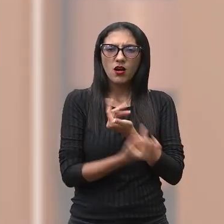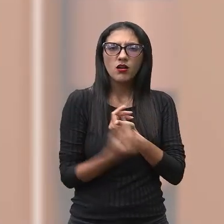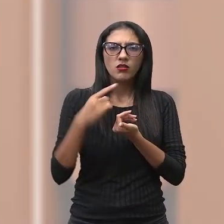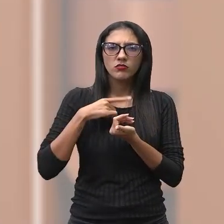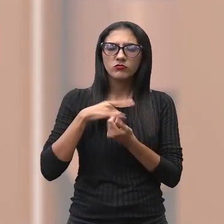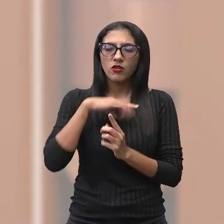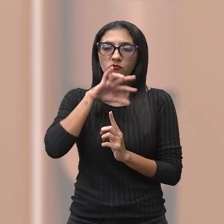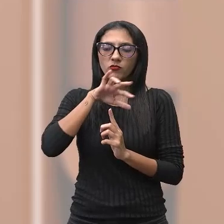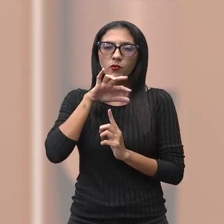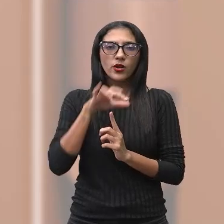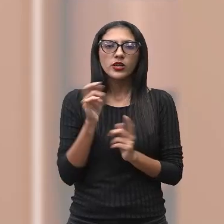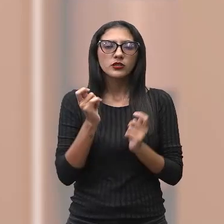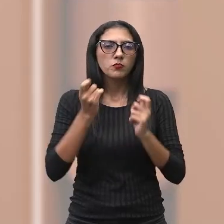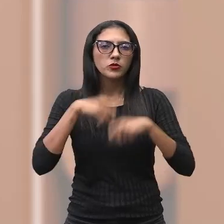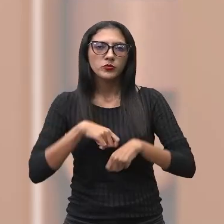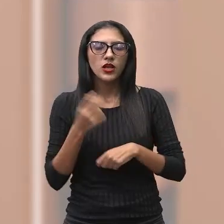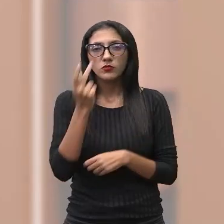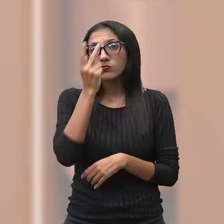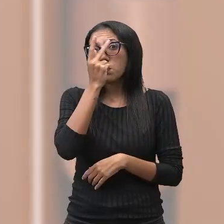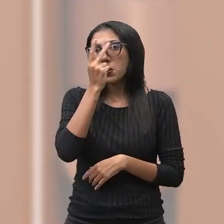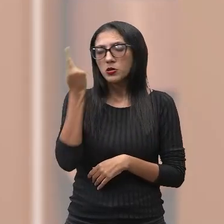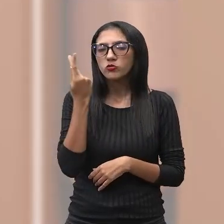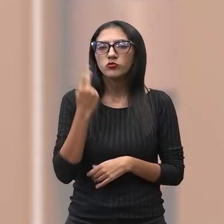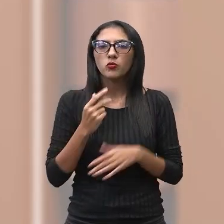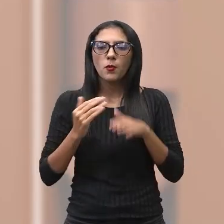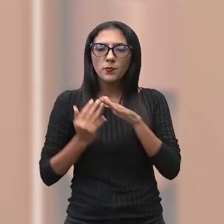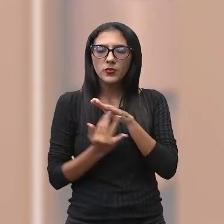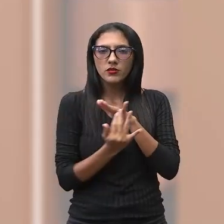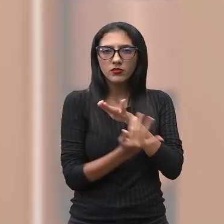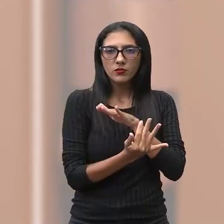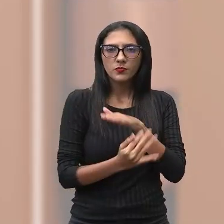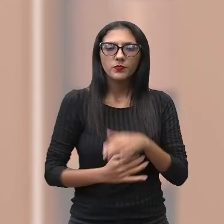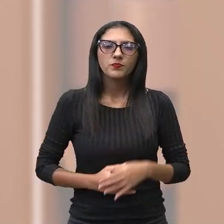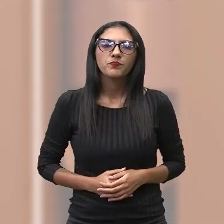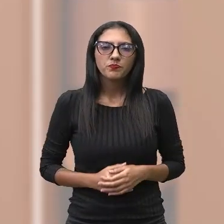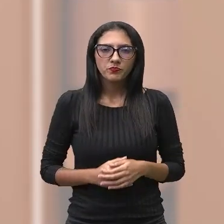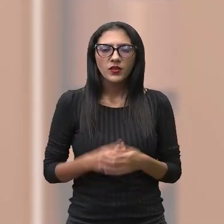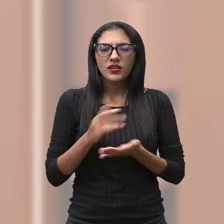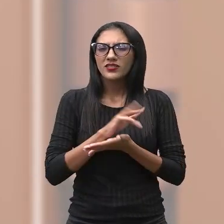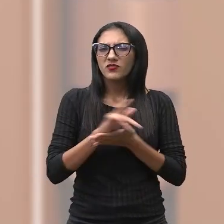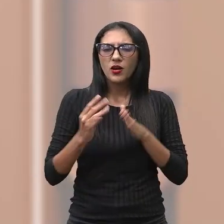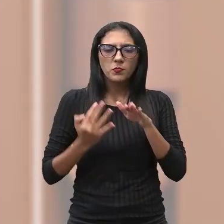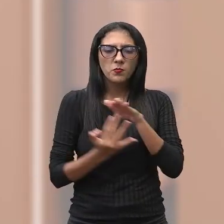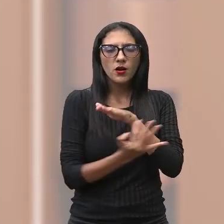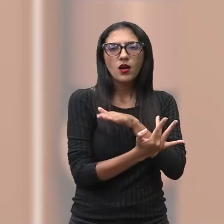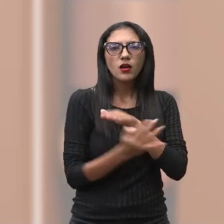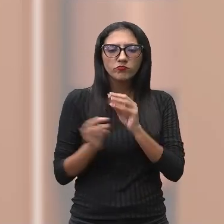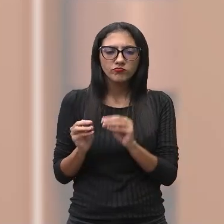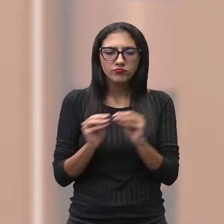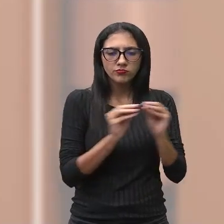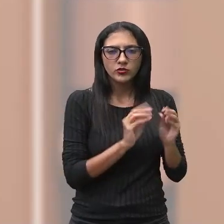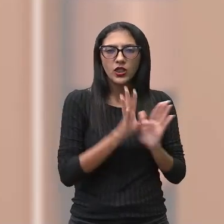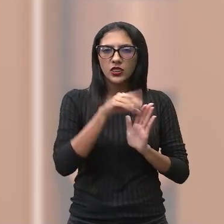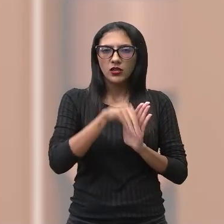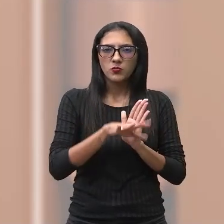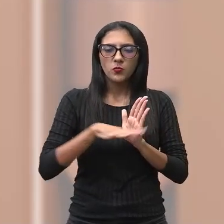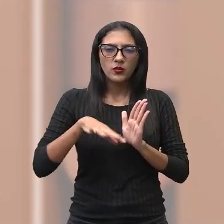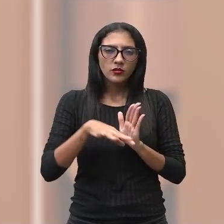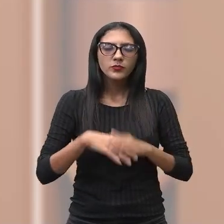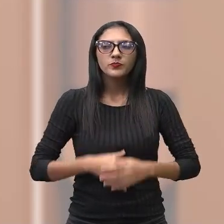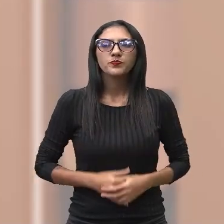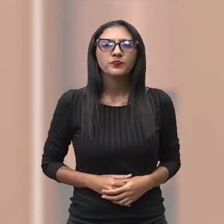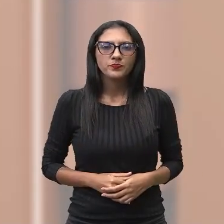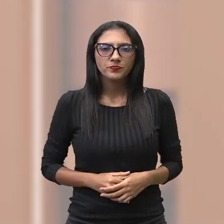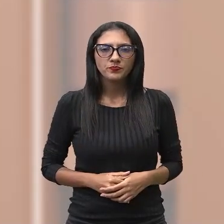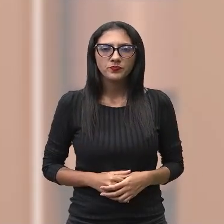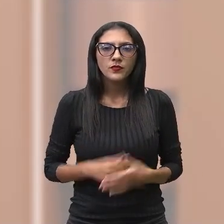na migração, ou nas migrações, ou imigração, nesses movimentos, né, nesse deslocamento pelo espaço. Alguns deles